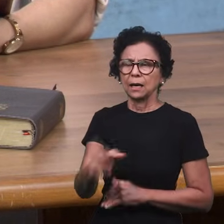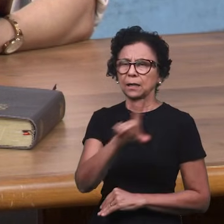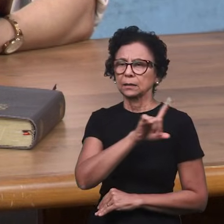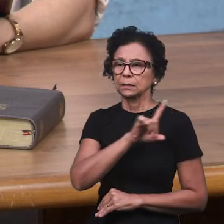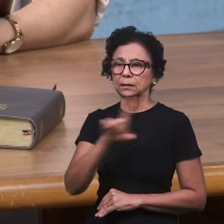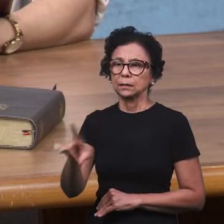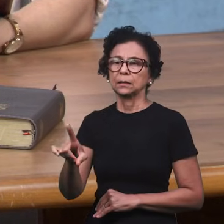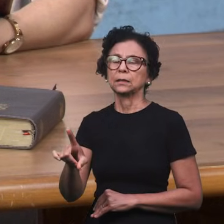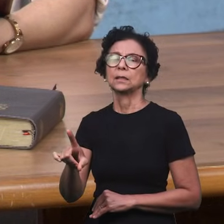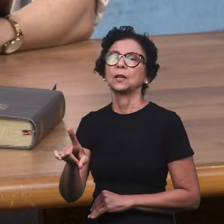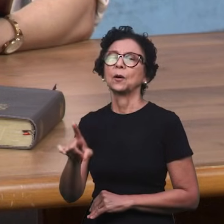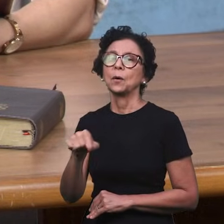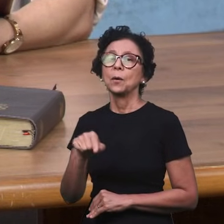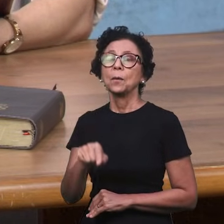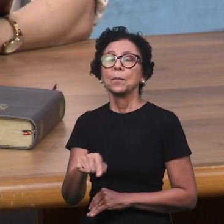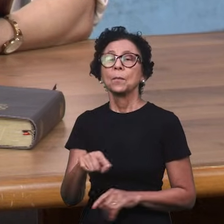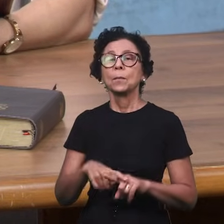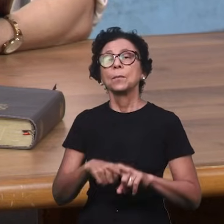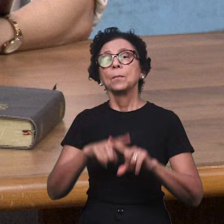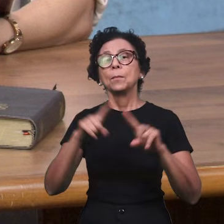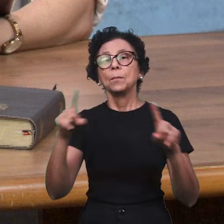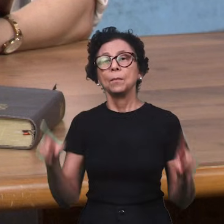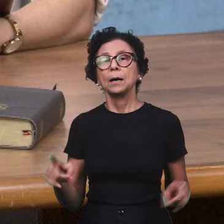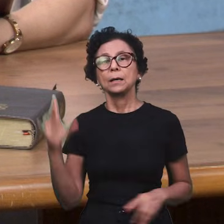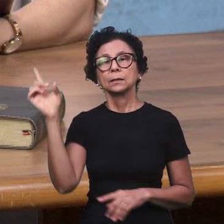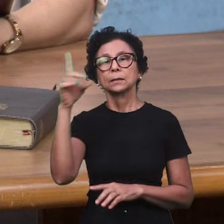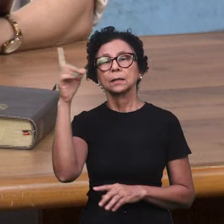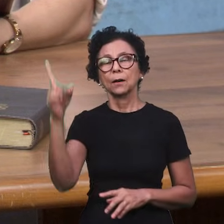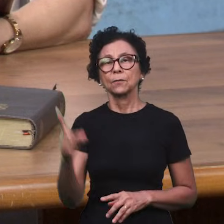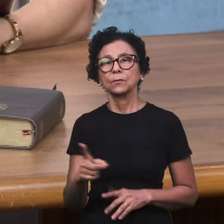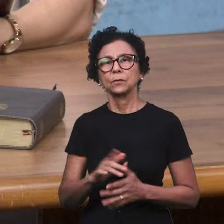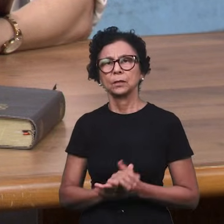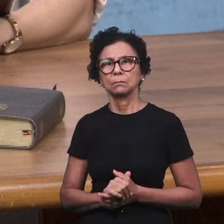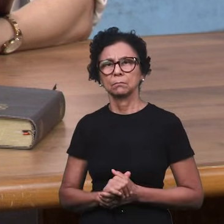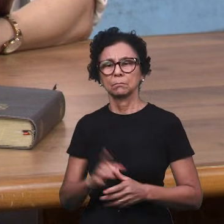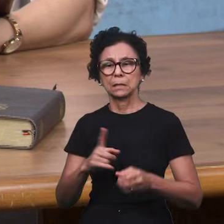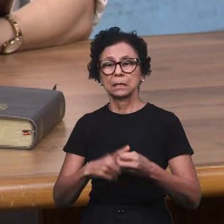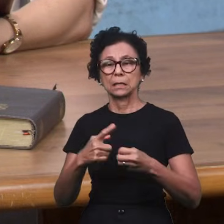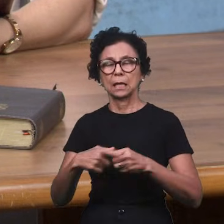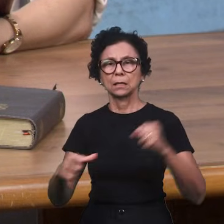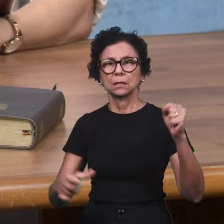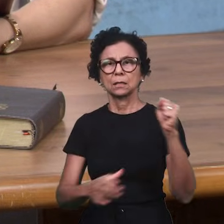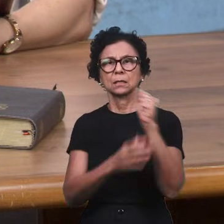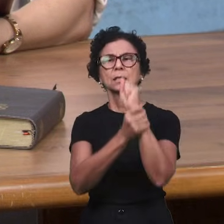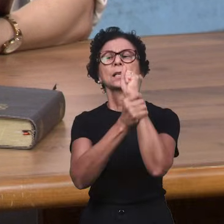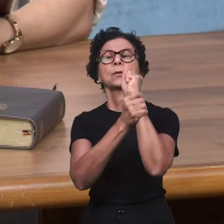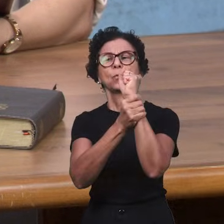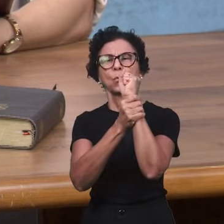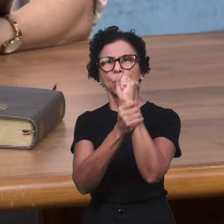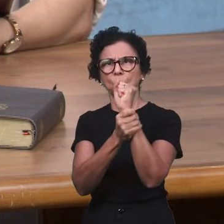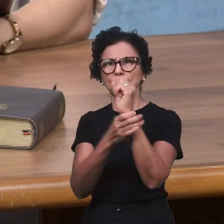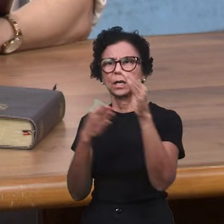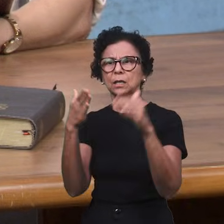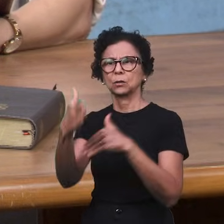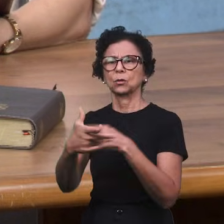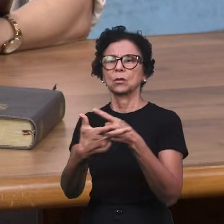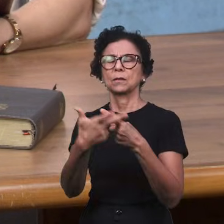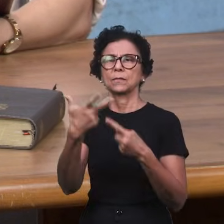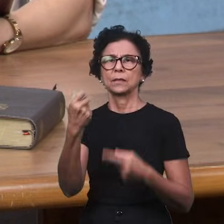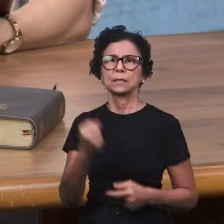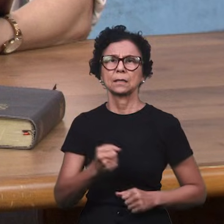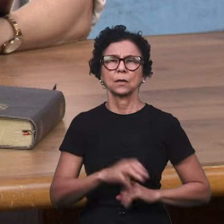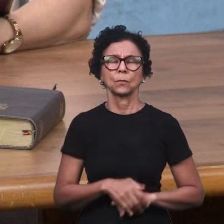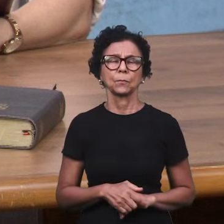de Sião, que é a cidade de Davi. Porque disse Davi: qualquer que primeiro feriu os